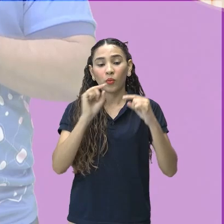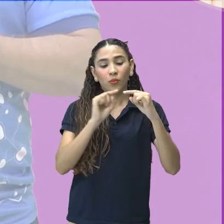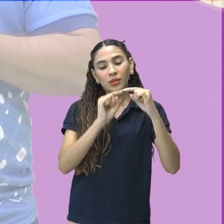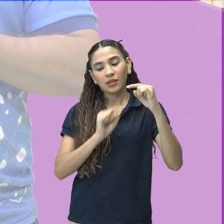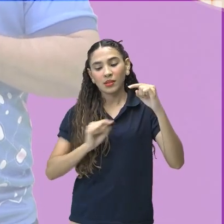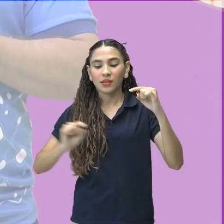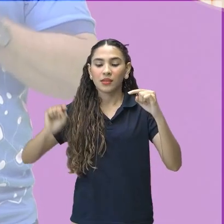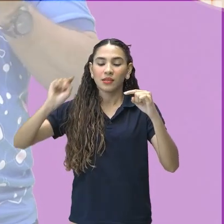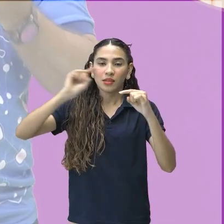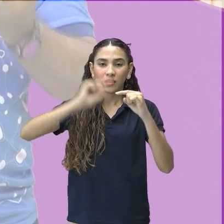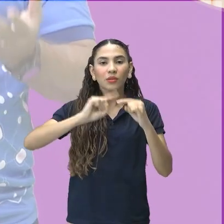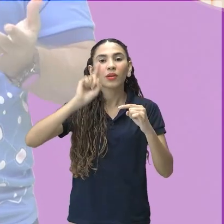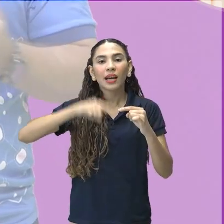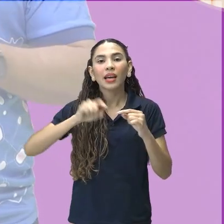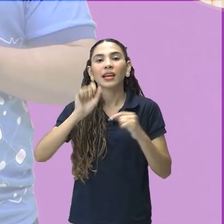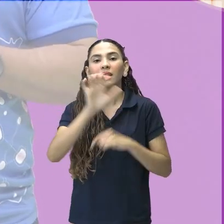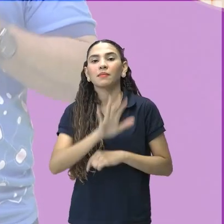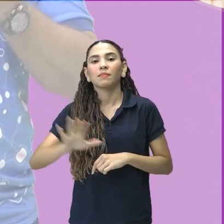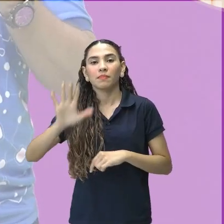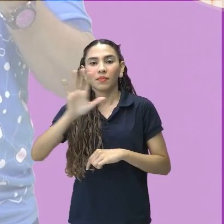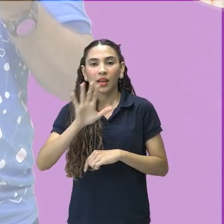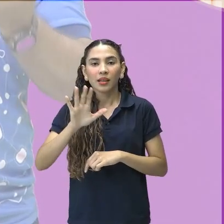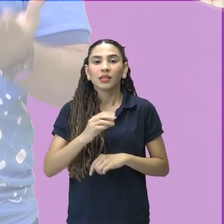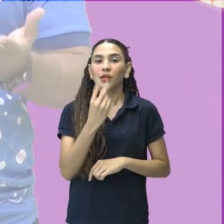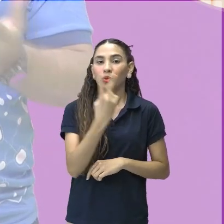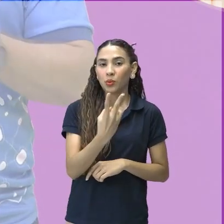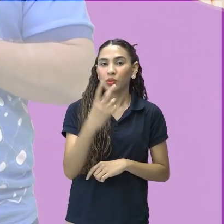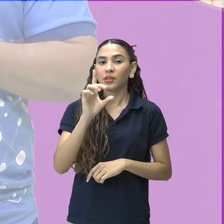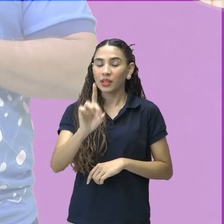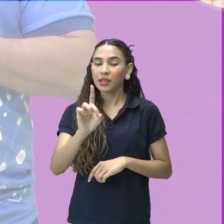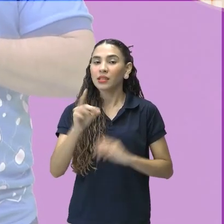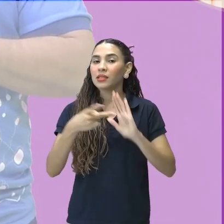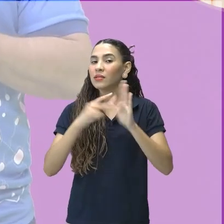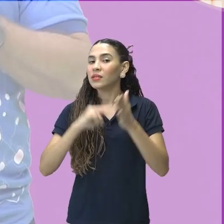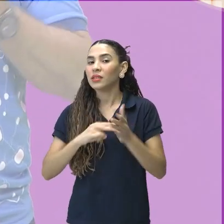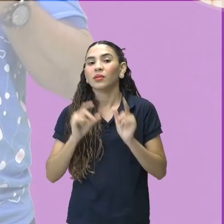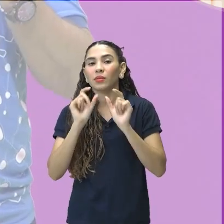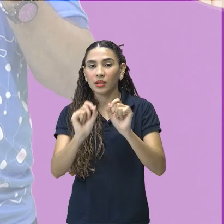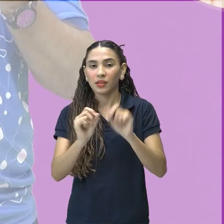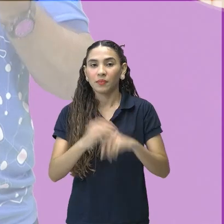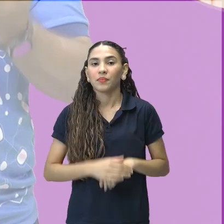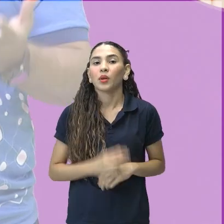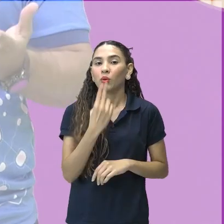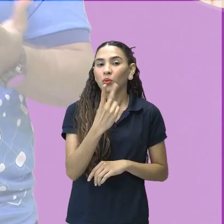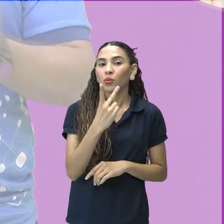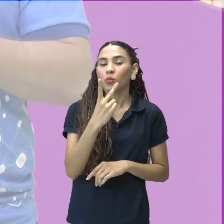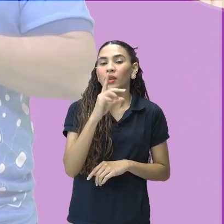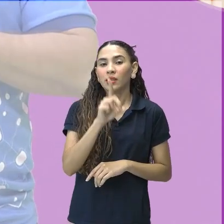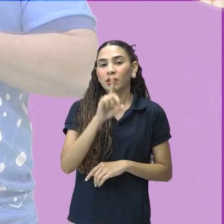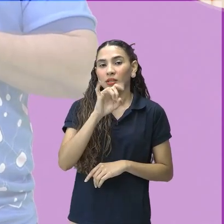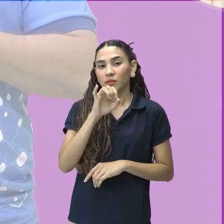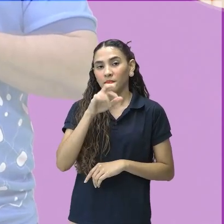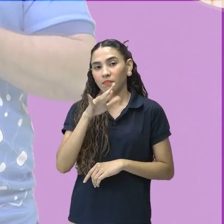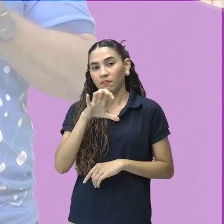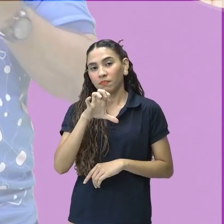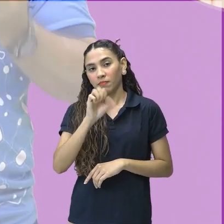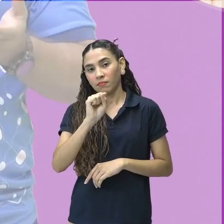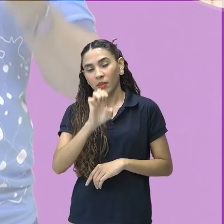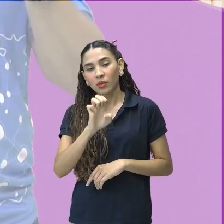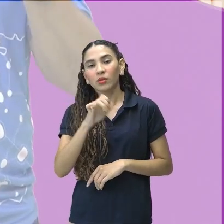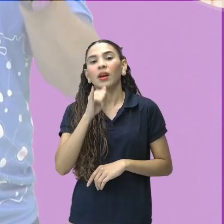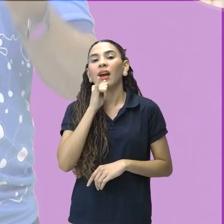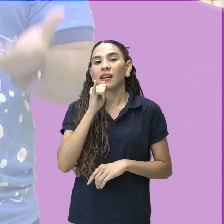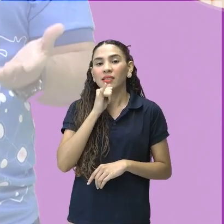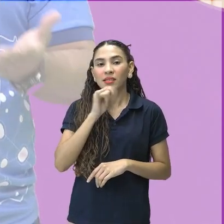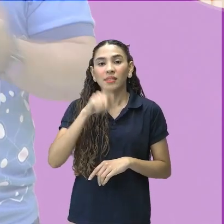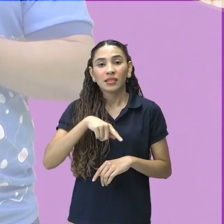círculo, são figuras em 2D, ou seja, são figuras em duas dimensões. Exatamente,